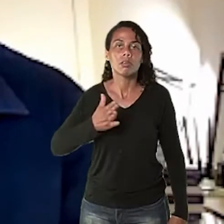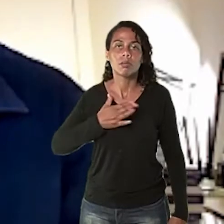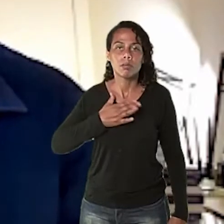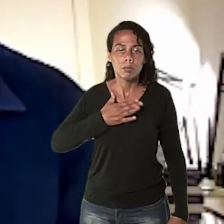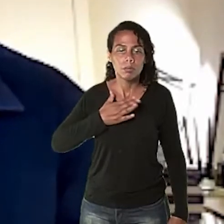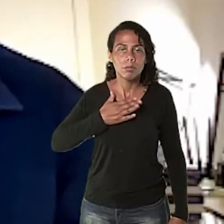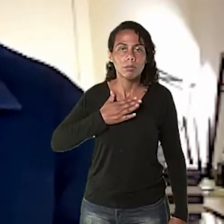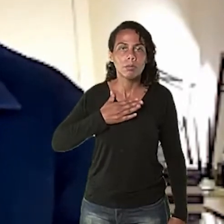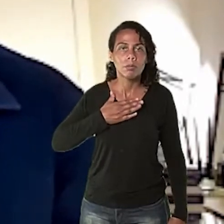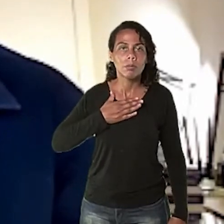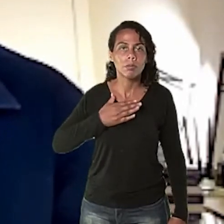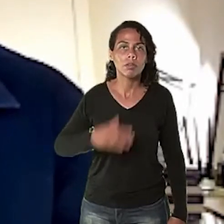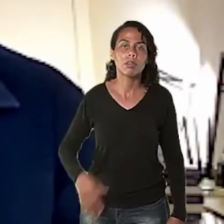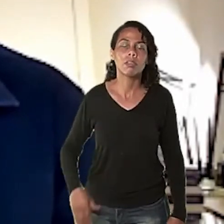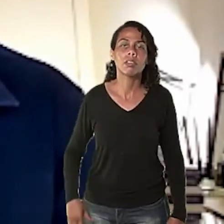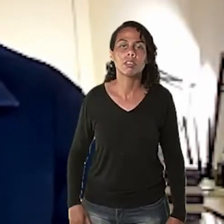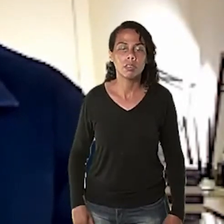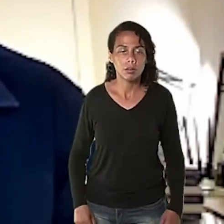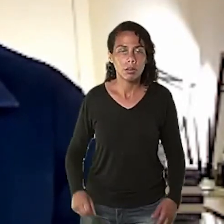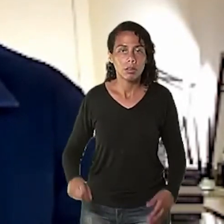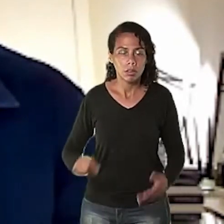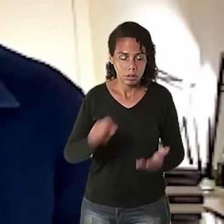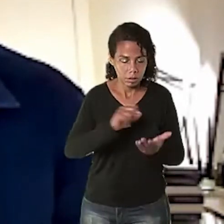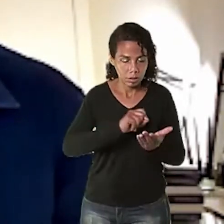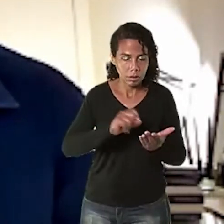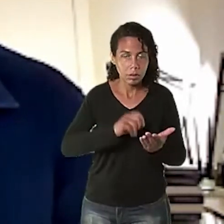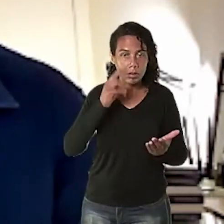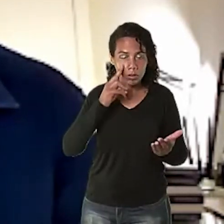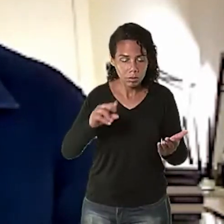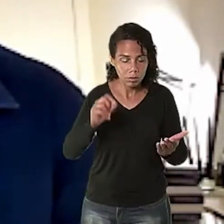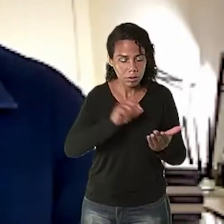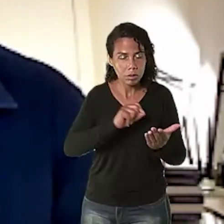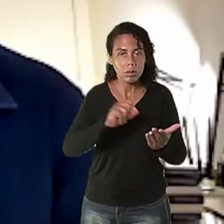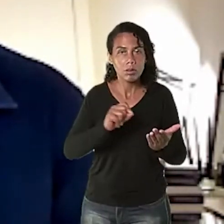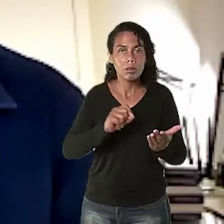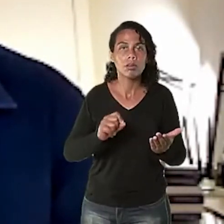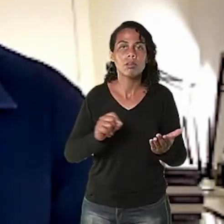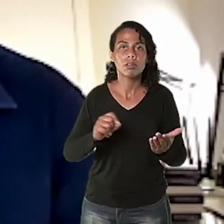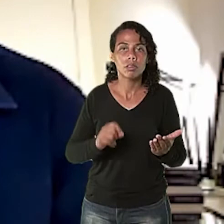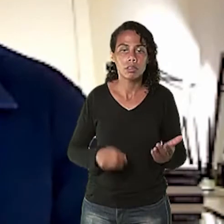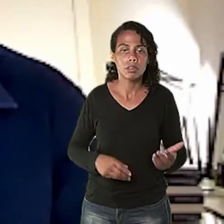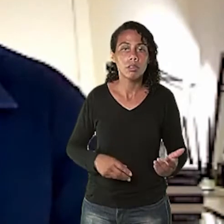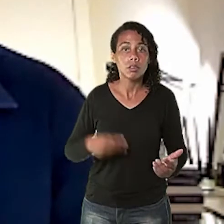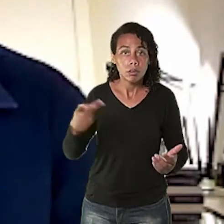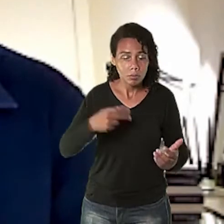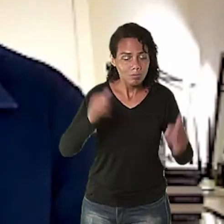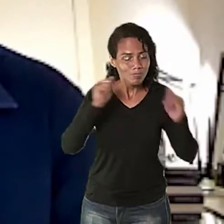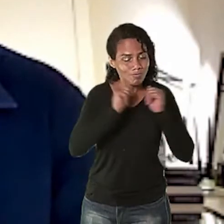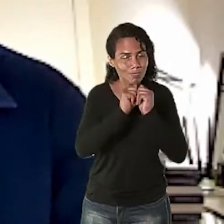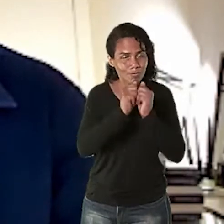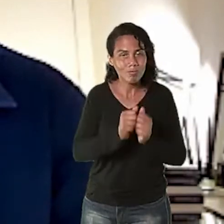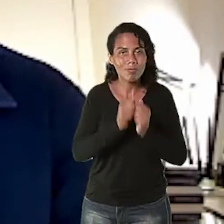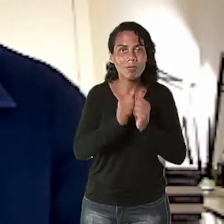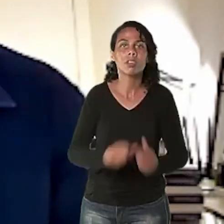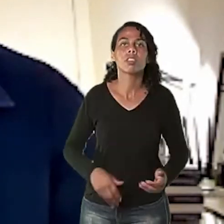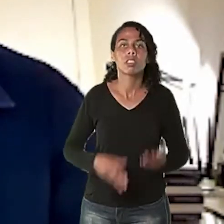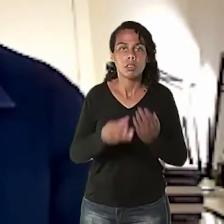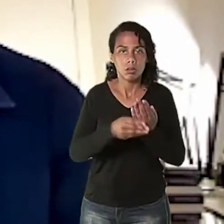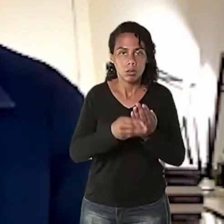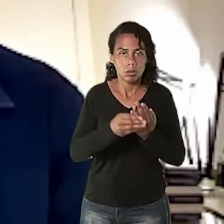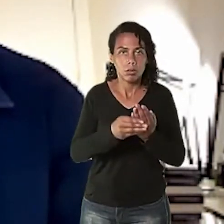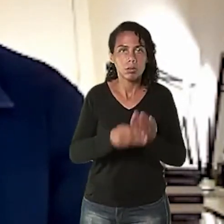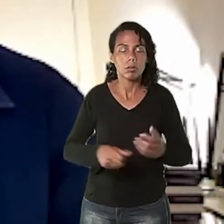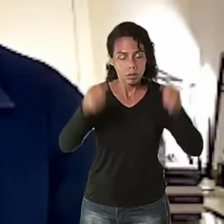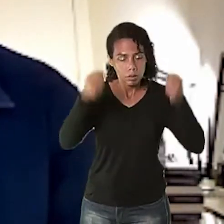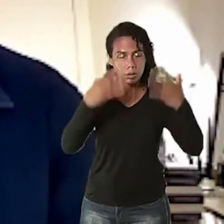Descobrir que Estava Morto, no meu último livro, né? É curioso como a gente rouba as nossas próprias coisas, né? A gente vai